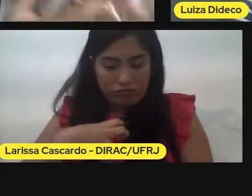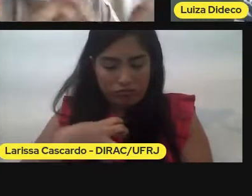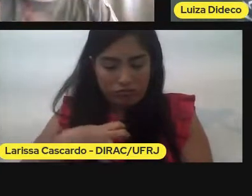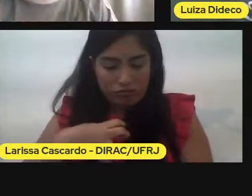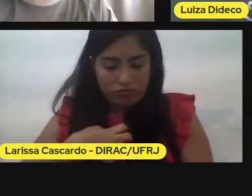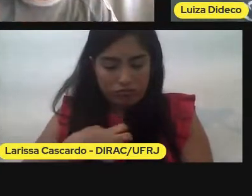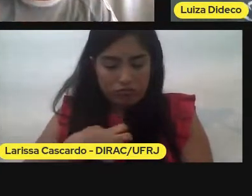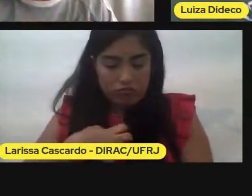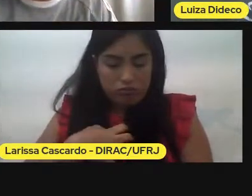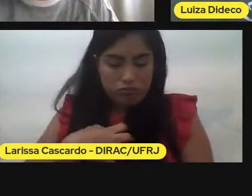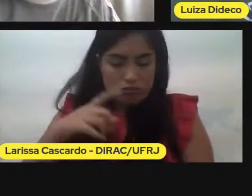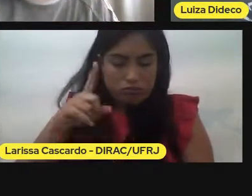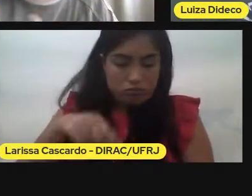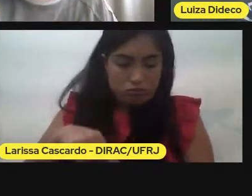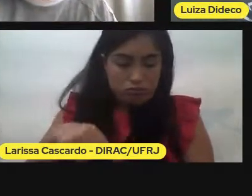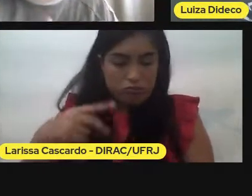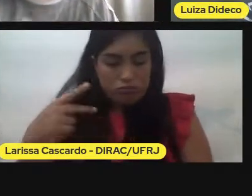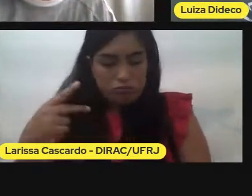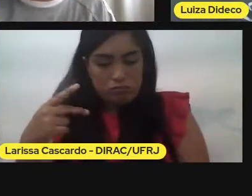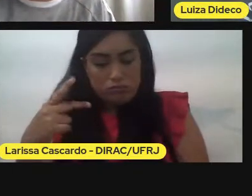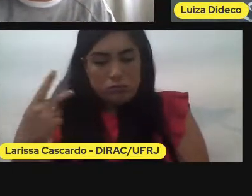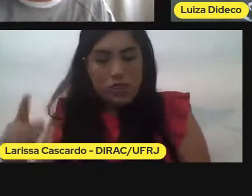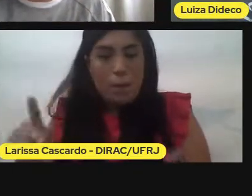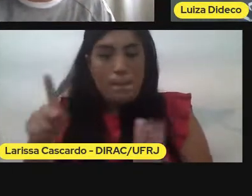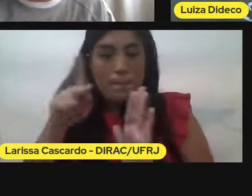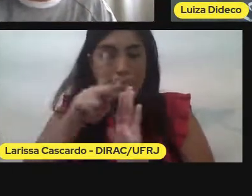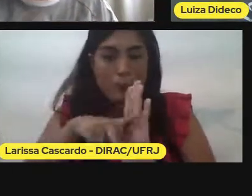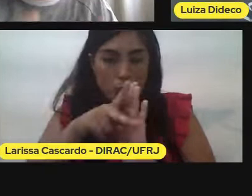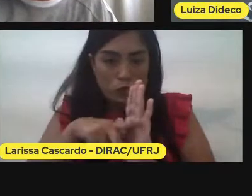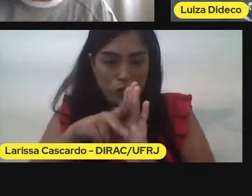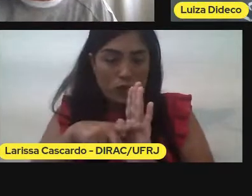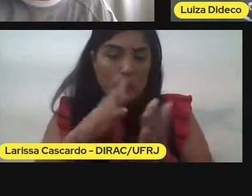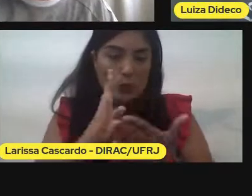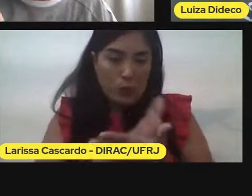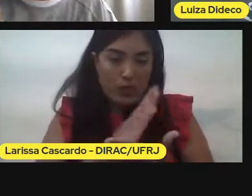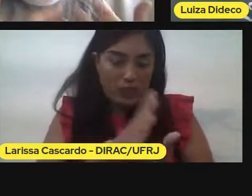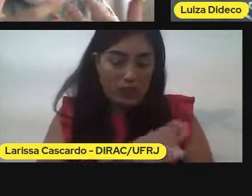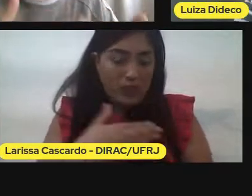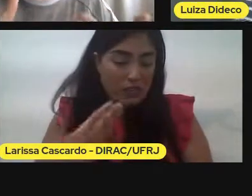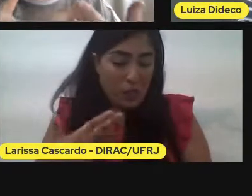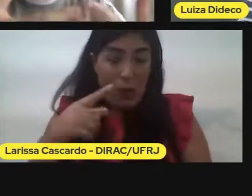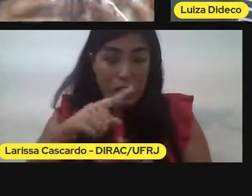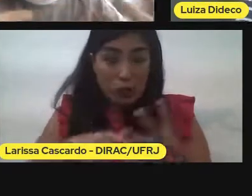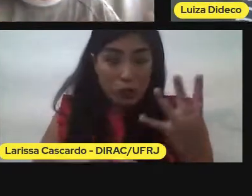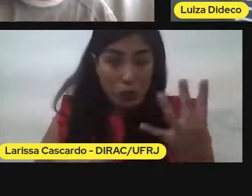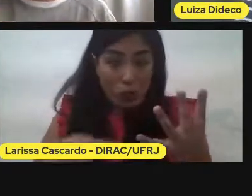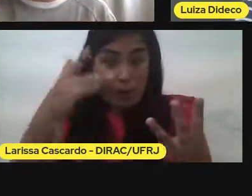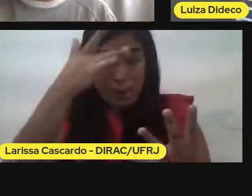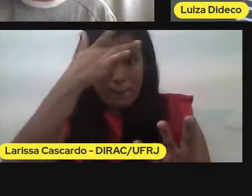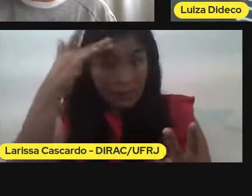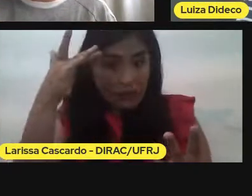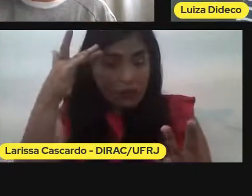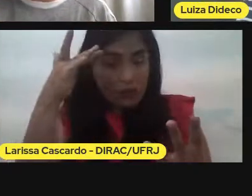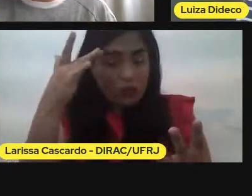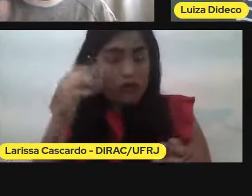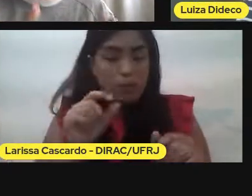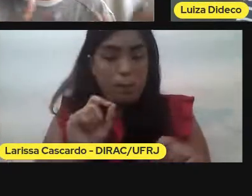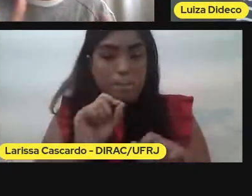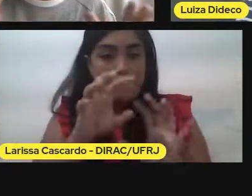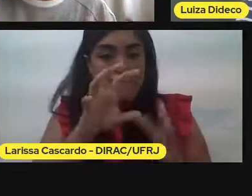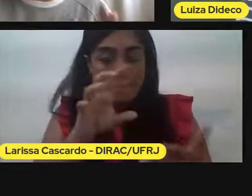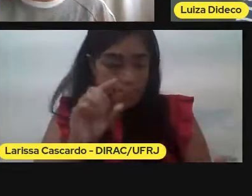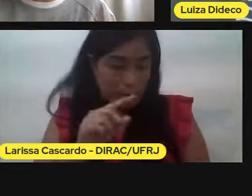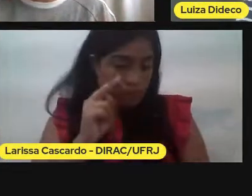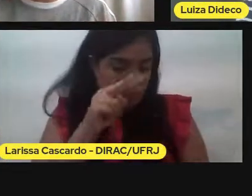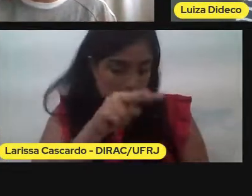pertencia ou não pertencia ao projeto do livro do Desassossego, essas pessoas fizeram uma compilação desses textos